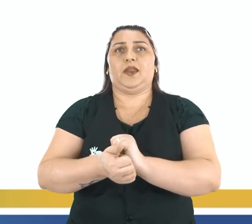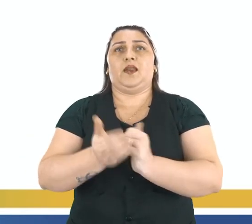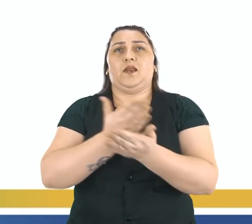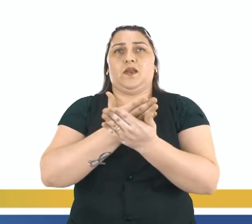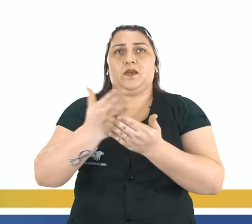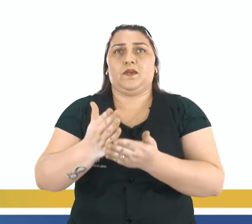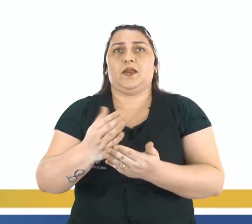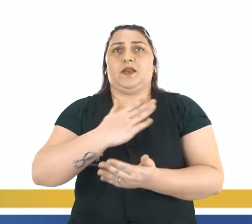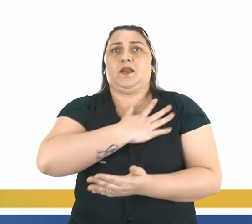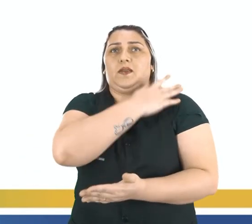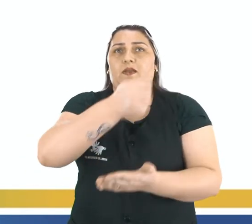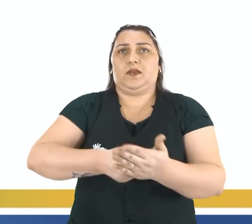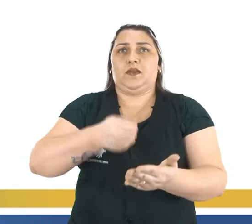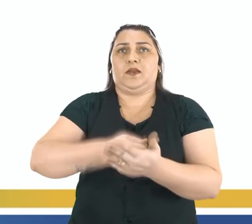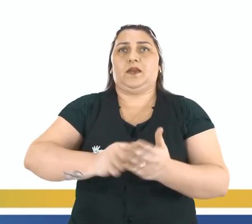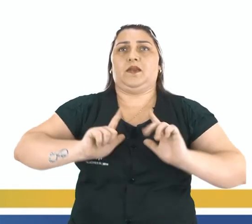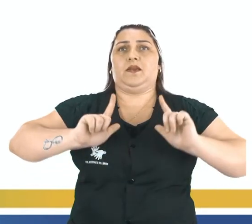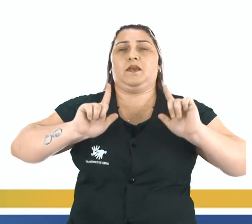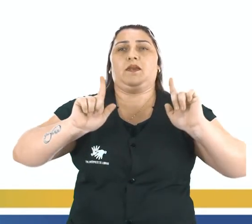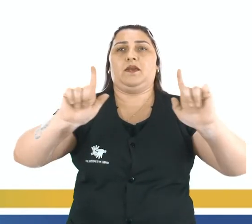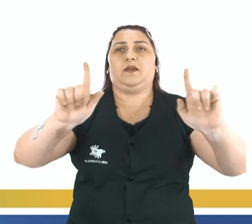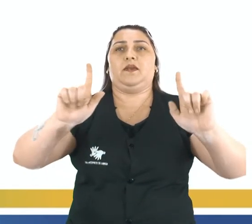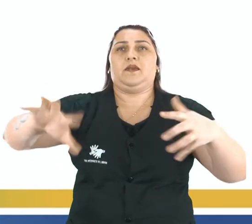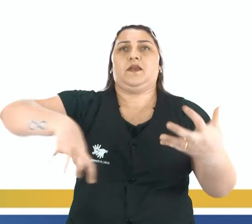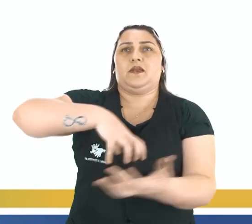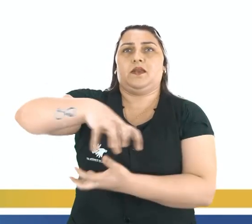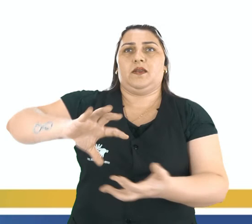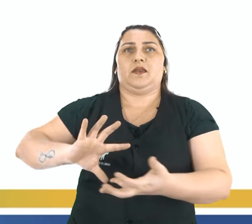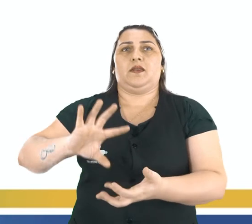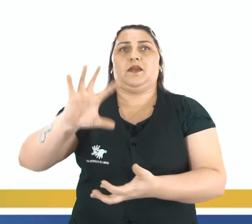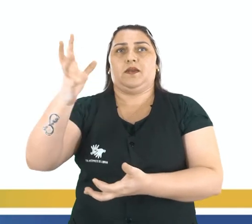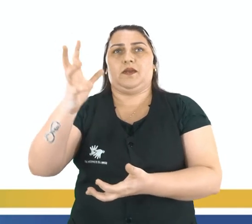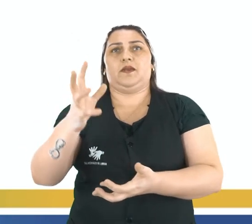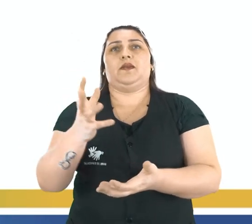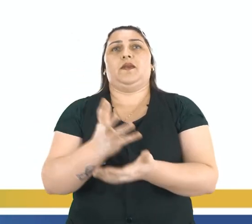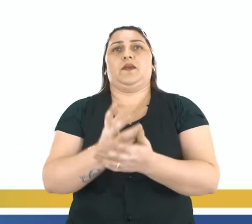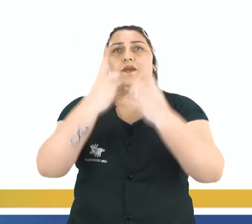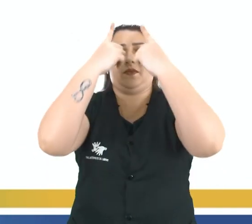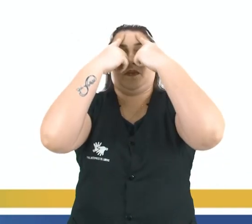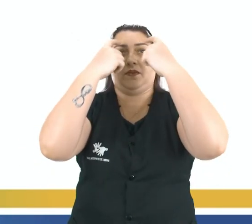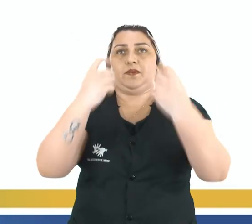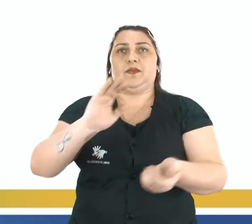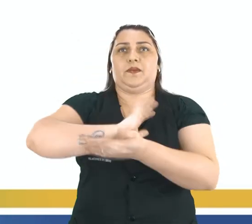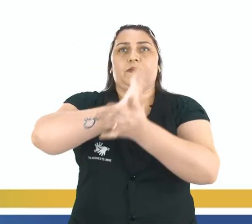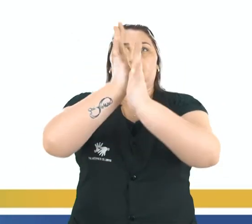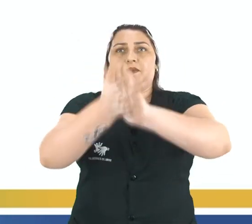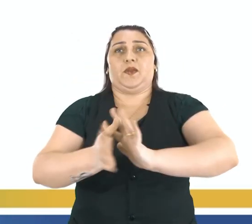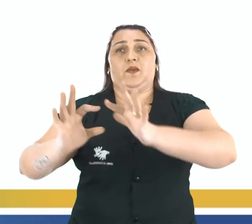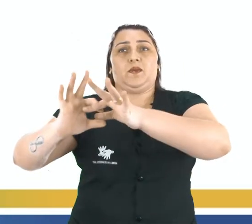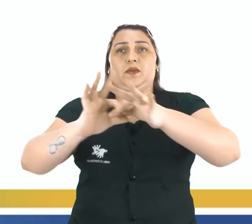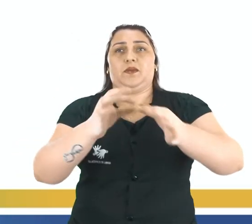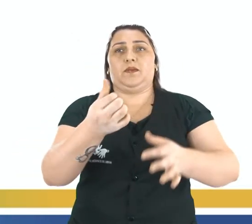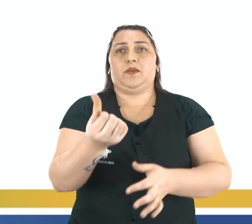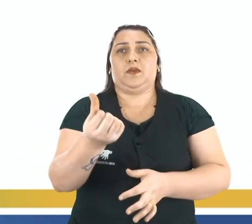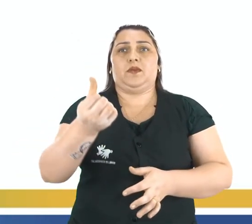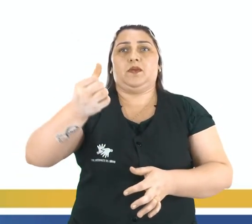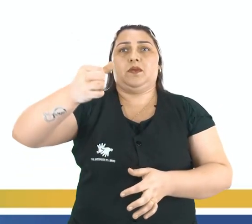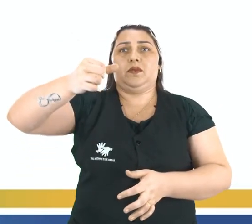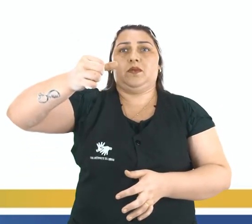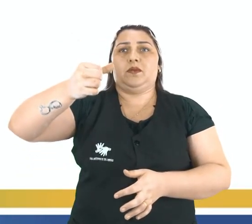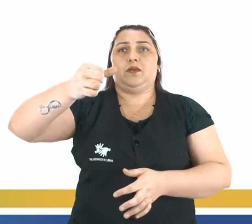Desde o começo do regime, manifestações contra os militares aconteceram e foram violentamente reprimidas. O ciclo